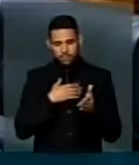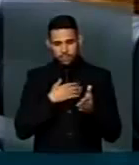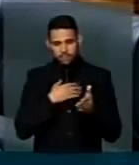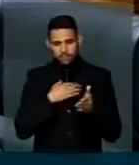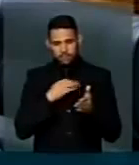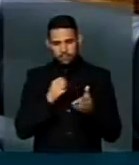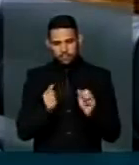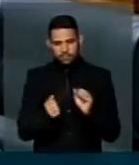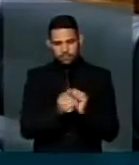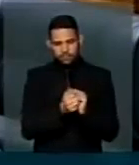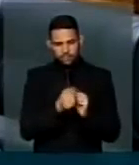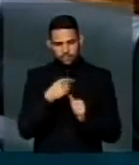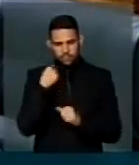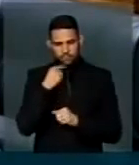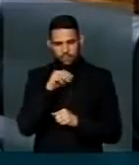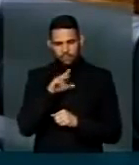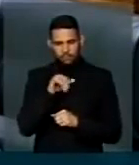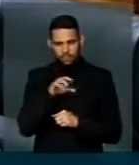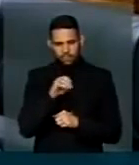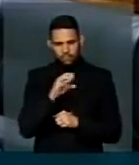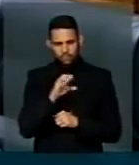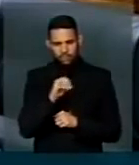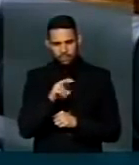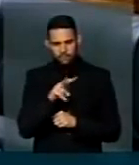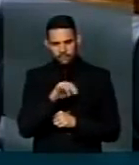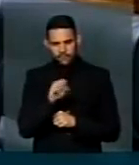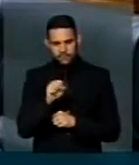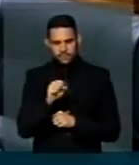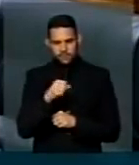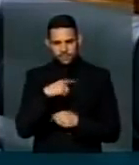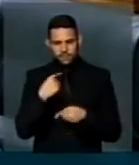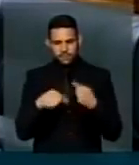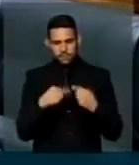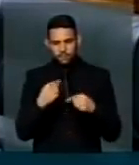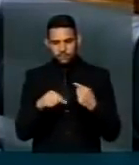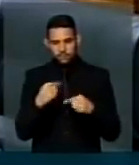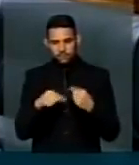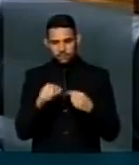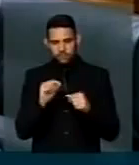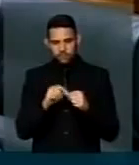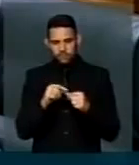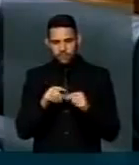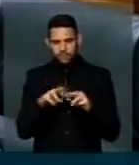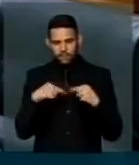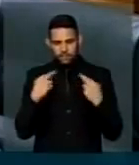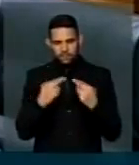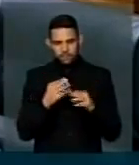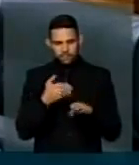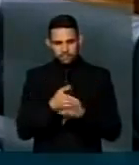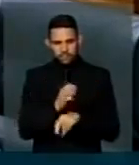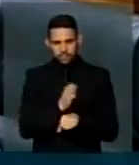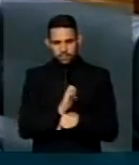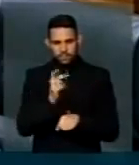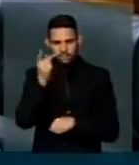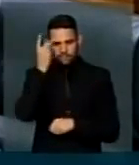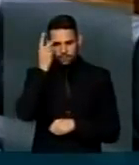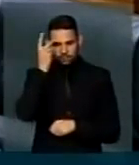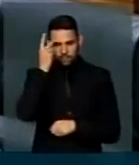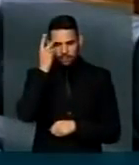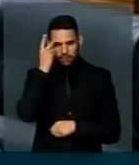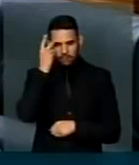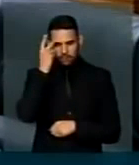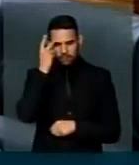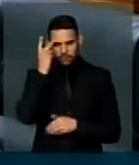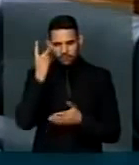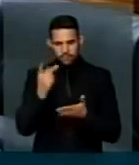em conjunto com o deputado Bruno Covas, que trata da realização de audiência pública no estado de São Paulo.